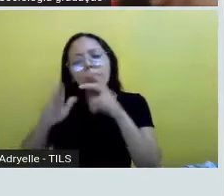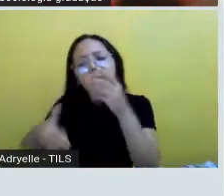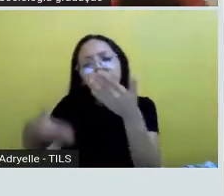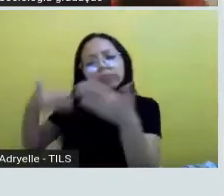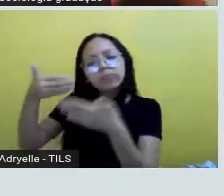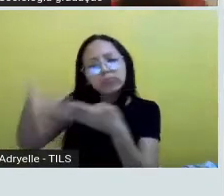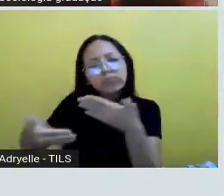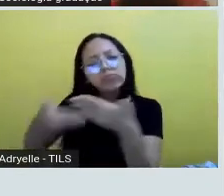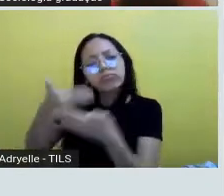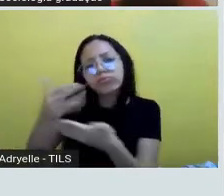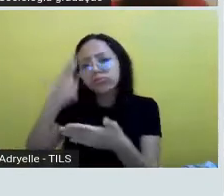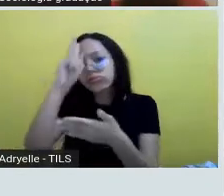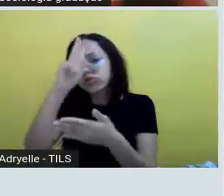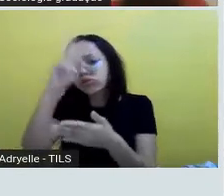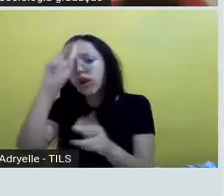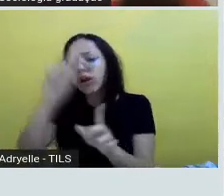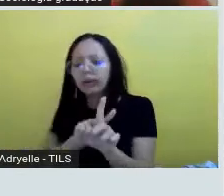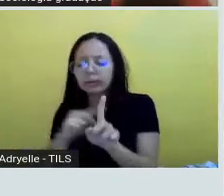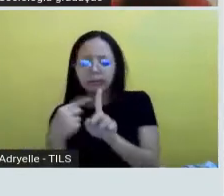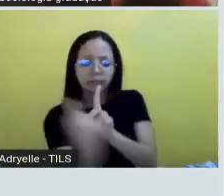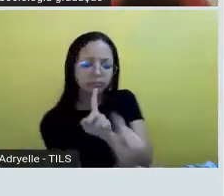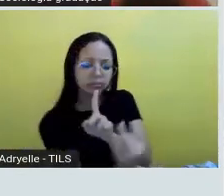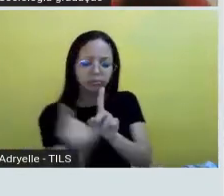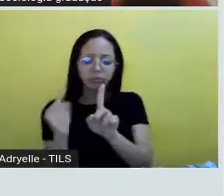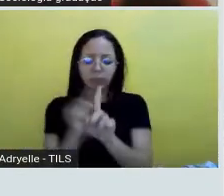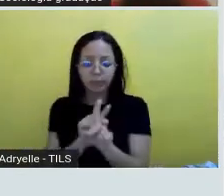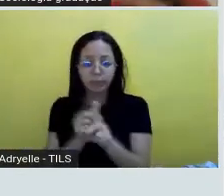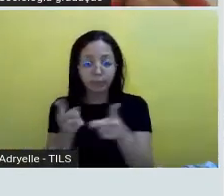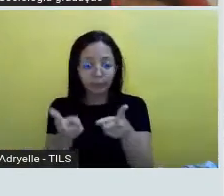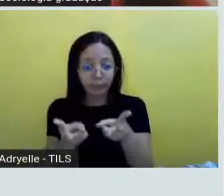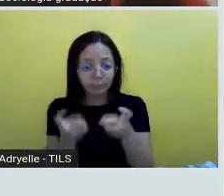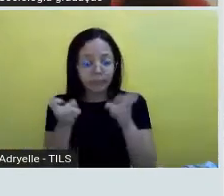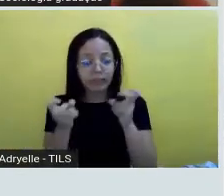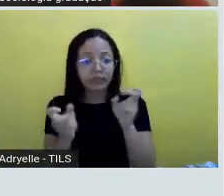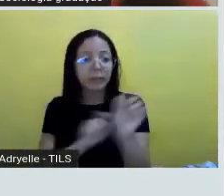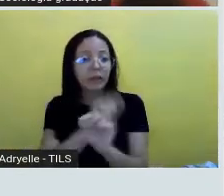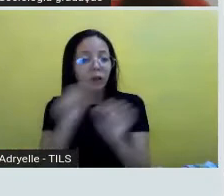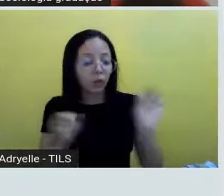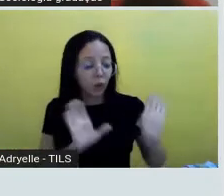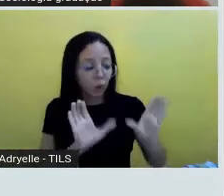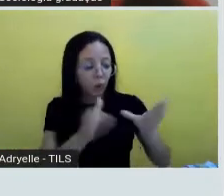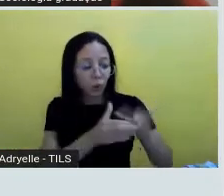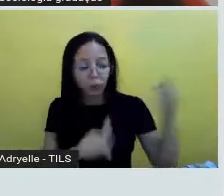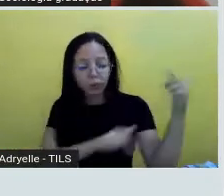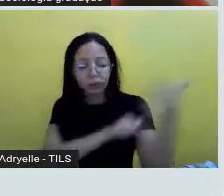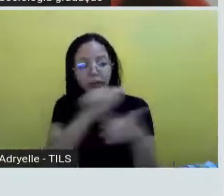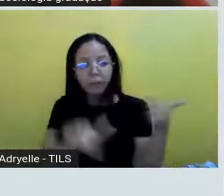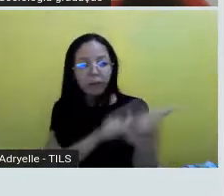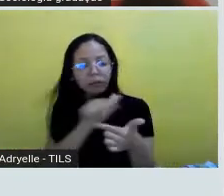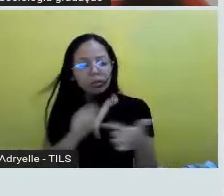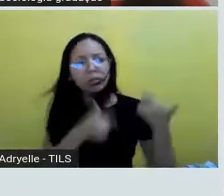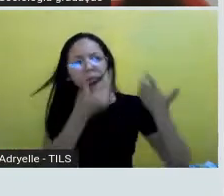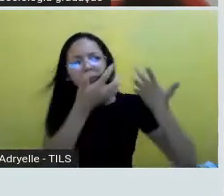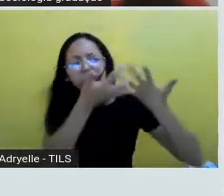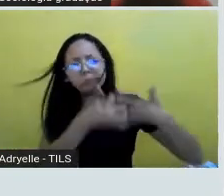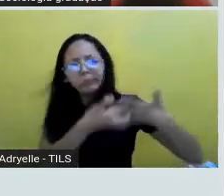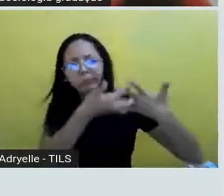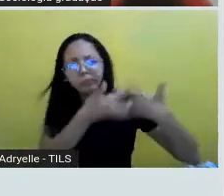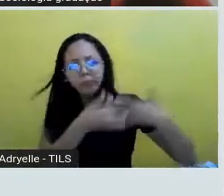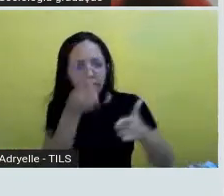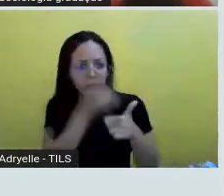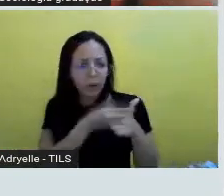à nossa volta. A gente percebeu que a classe trabalhadora ela fez uma reflexão em cima de um problema